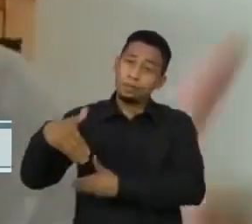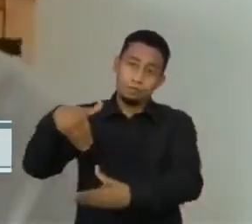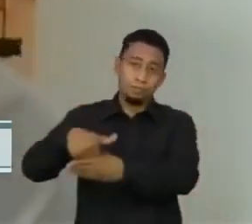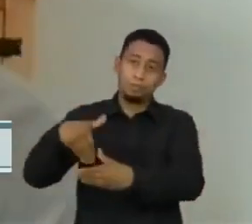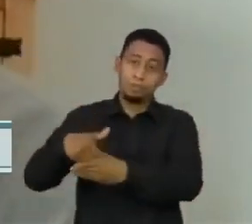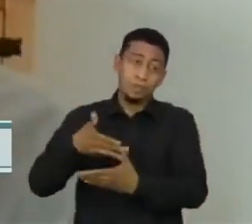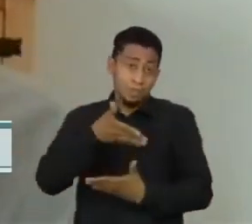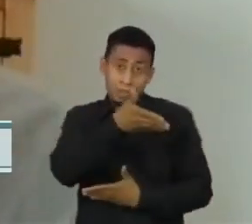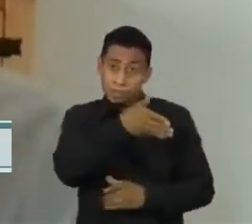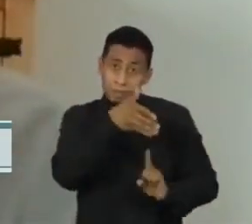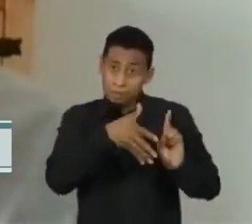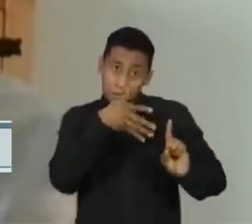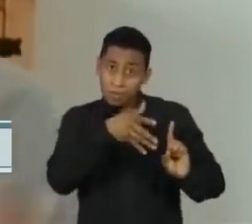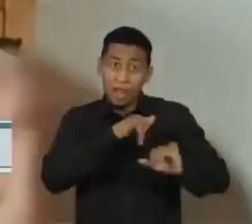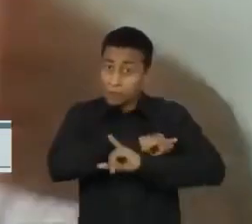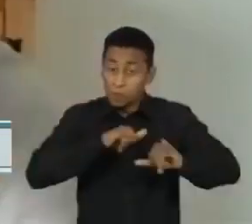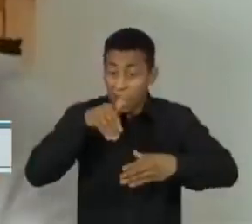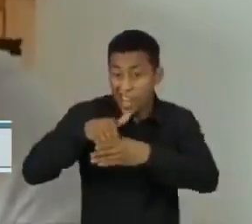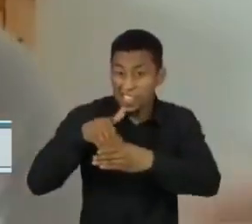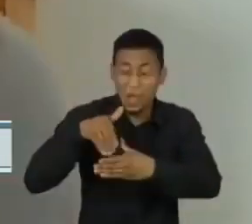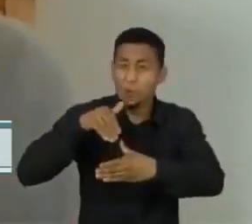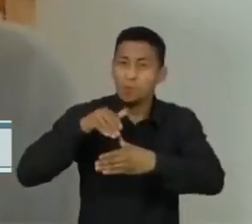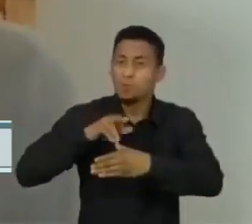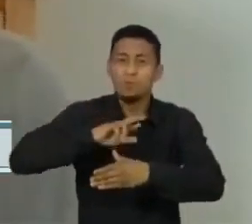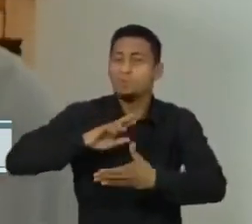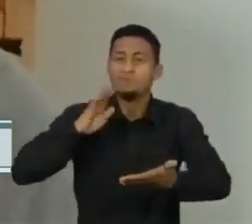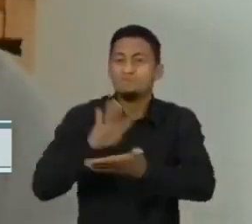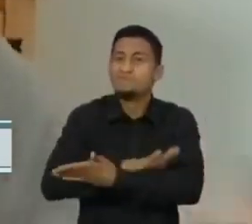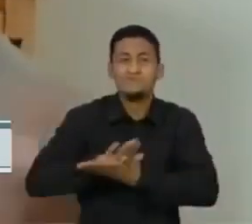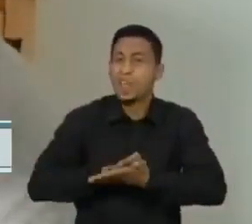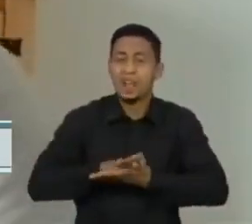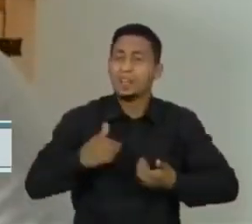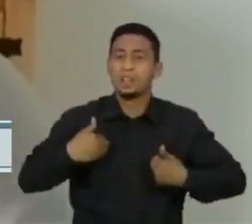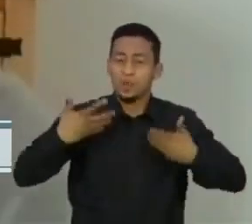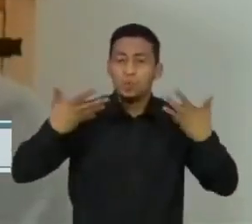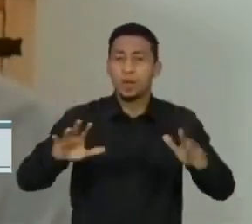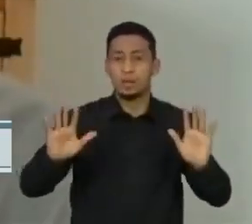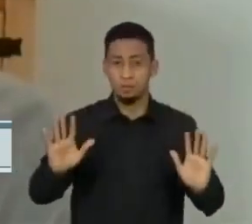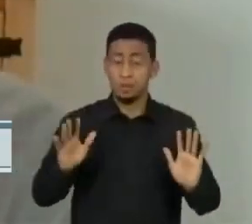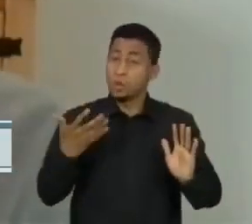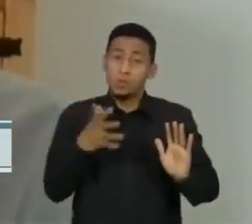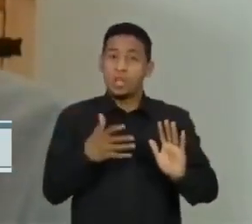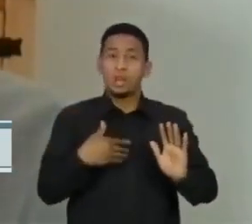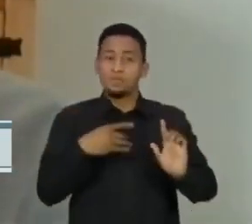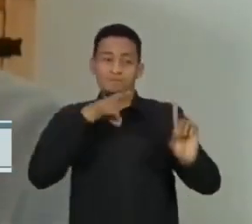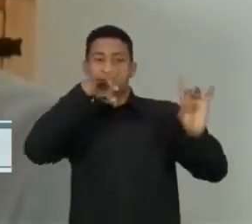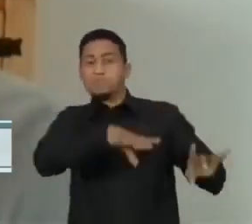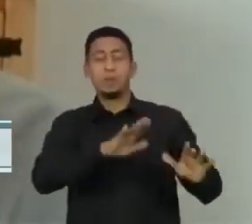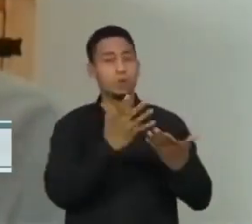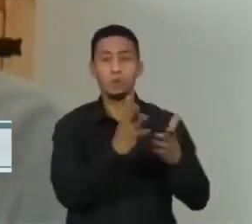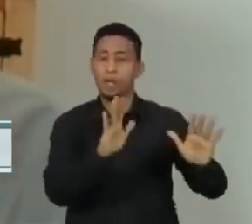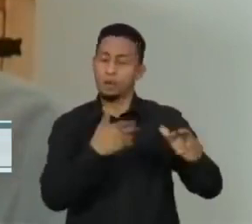camisa 10 diz que não pode acontecer. Então, o sujeito que está em campo não quer jogar e não quer sair de campo. Fica